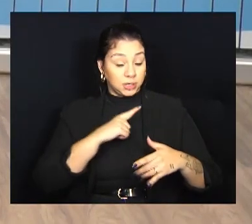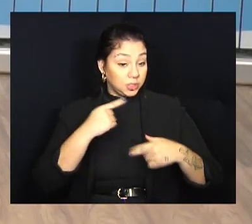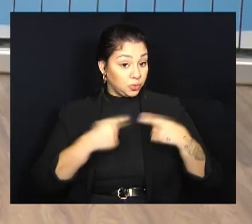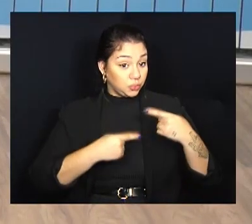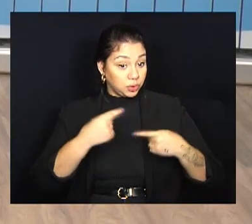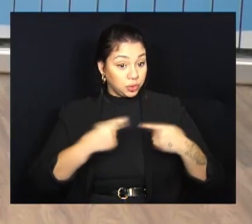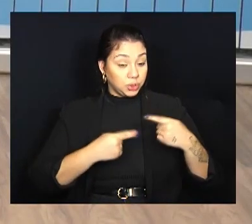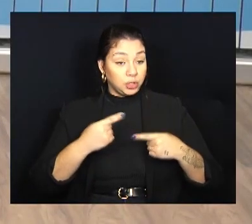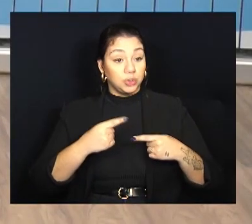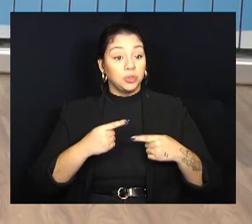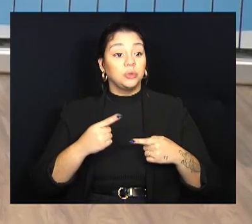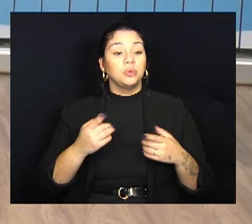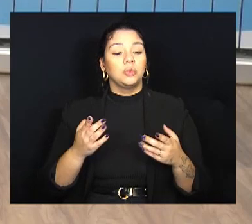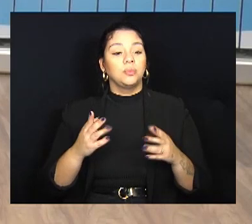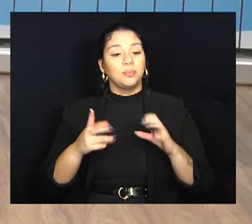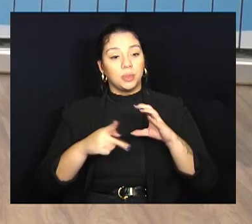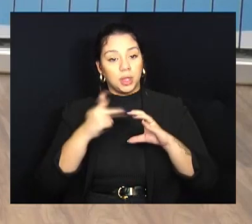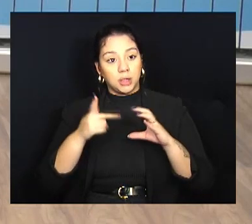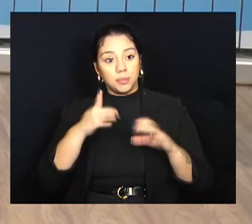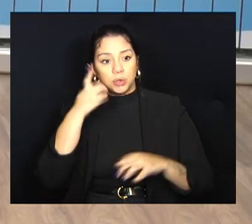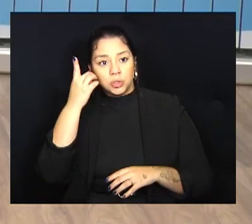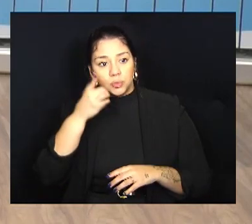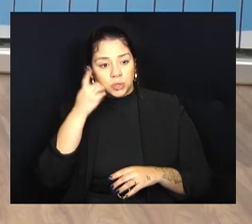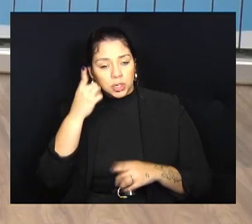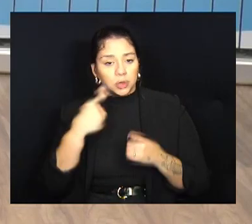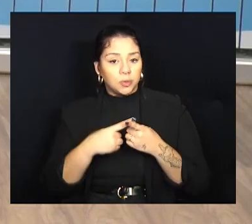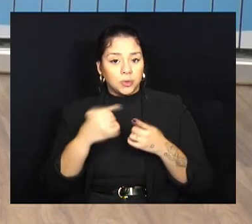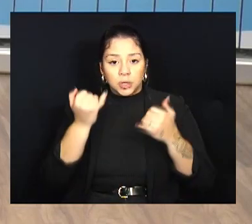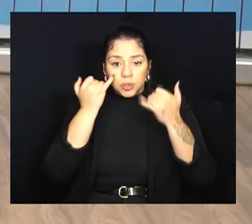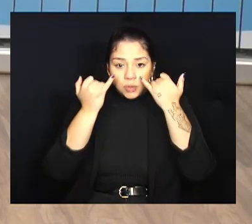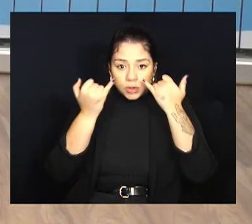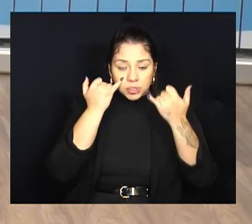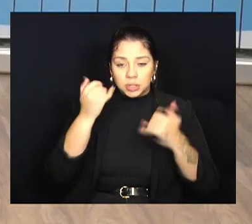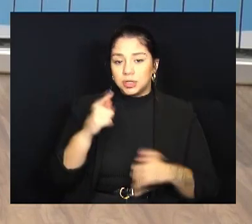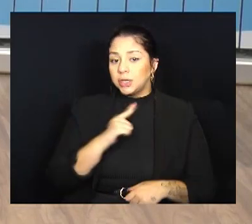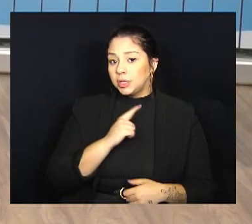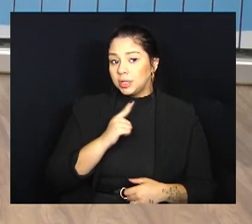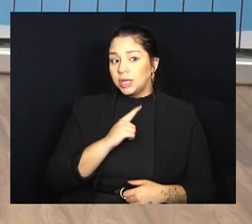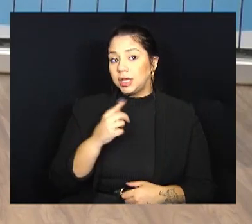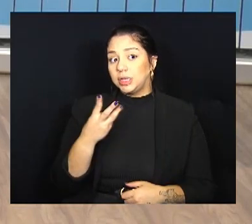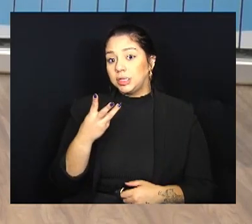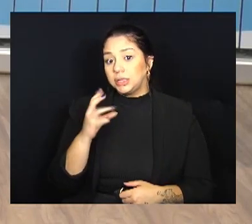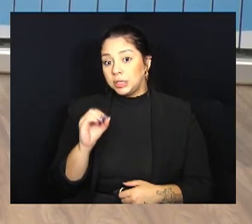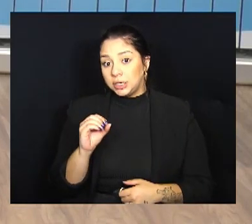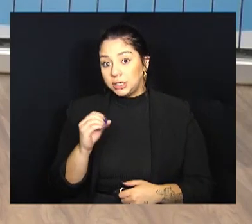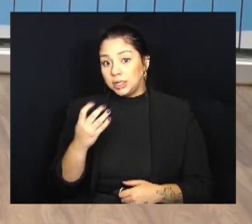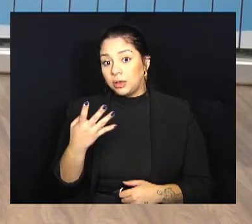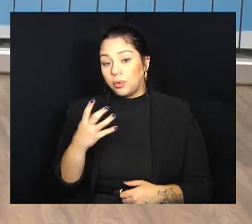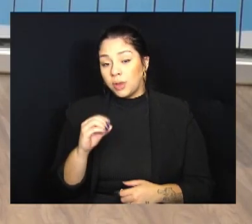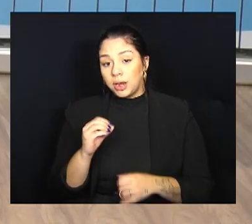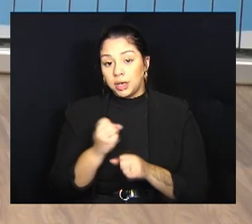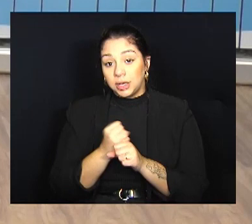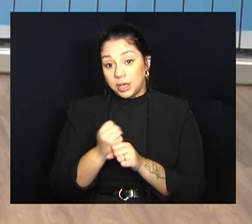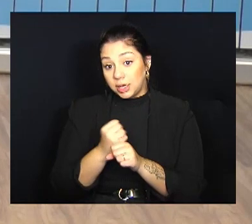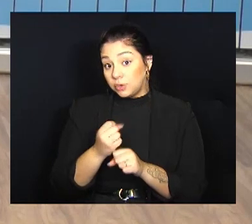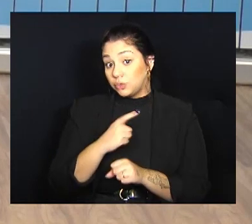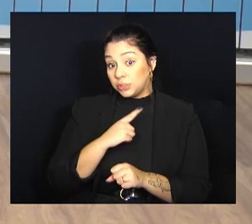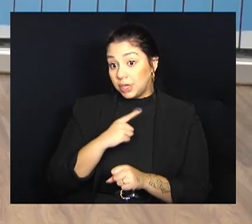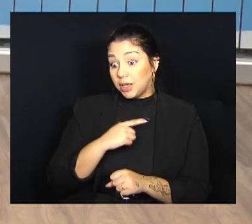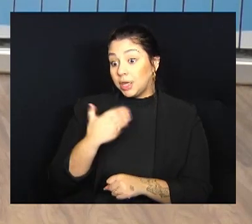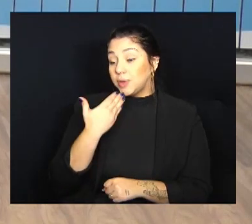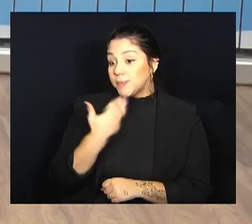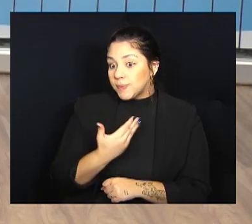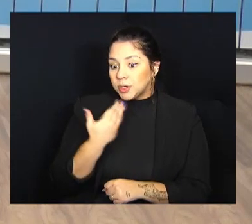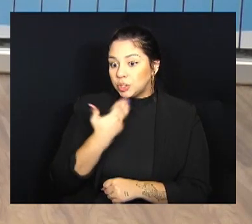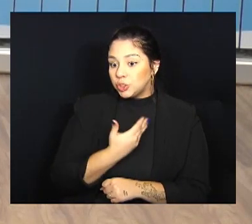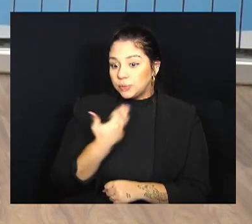na Câmara dos Deputados, porque as notícias que a gente tem é que há 30, 40 anos se pedia uma reforma